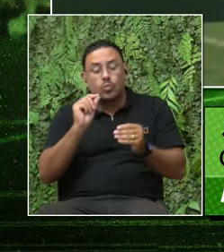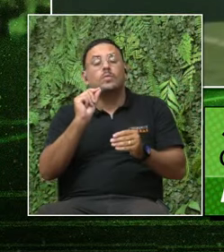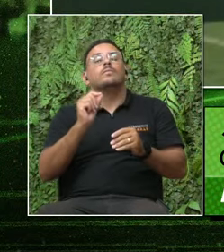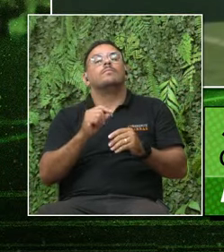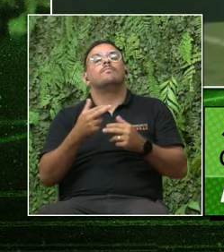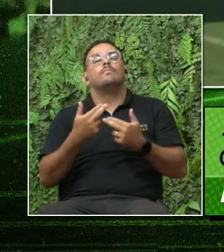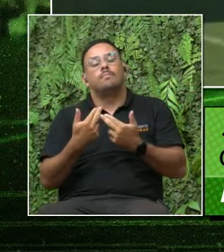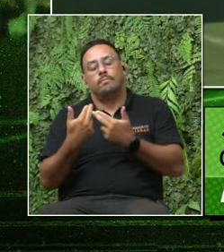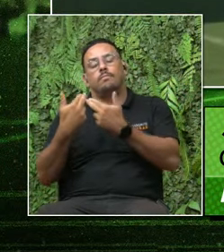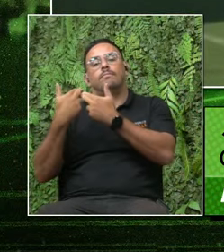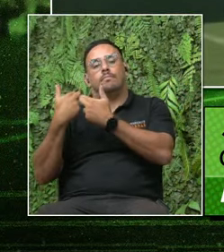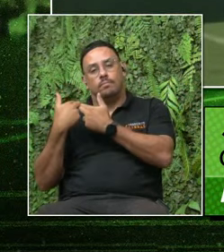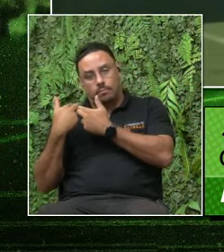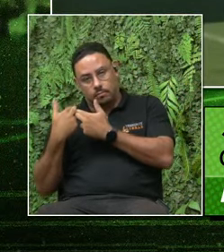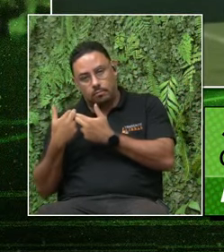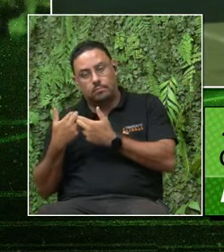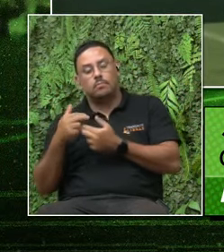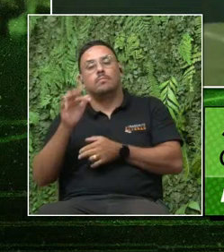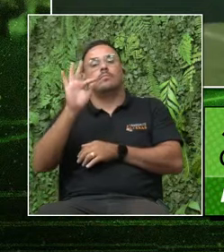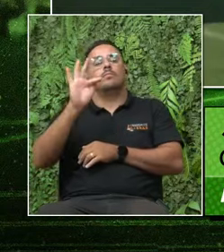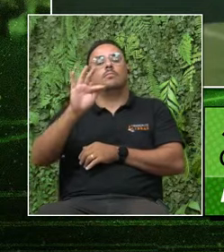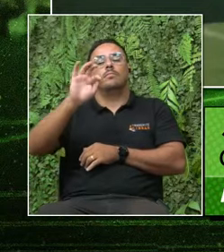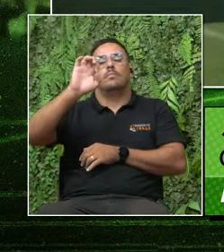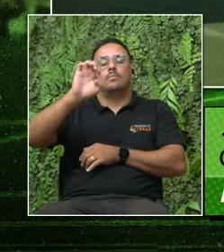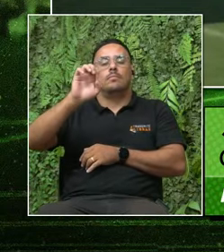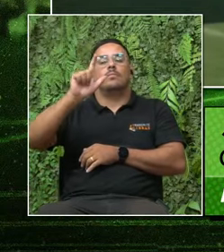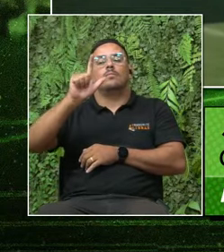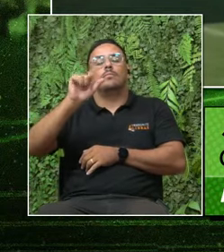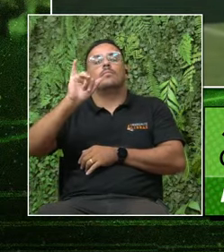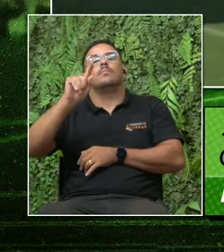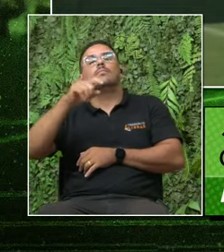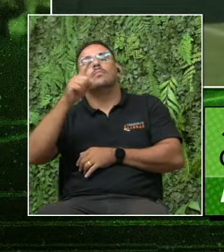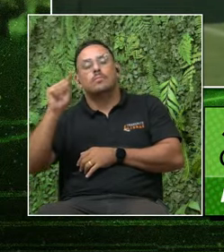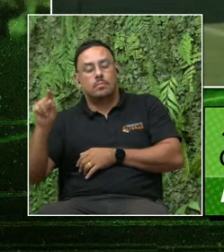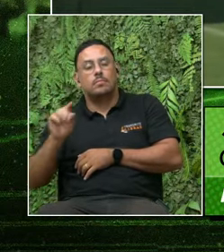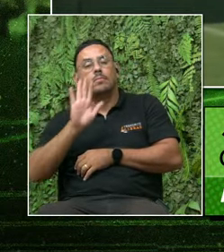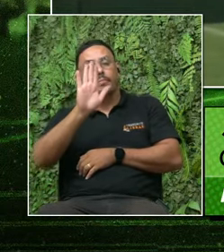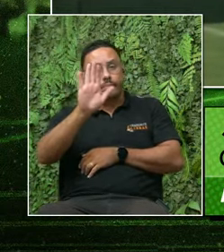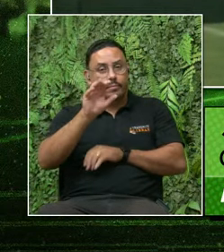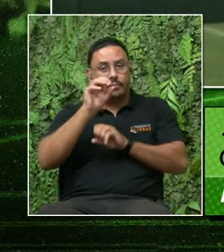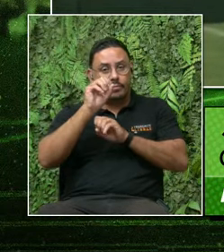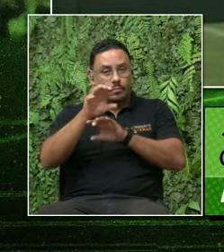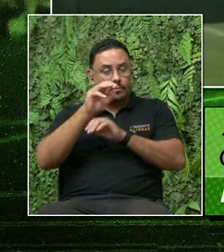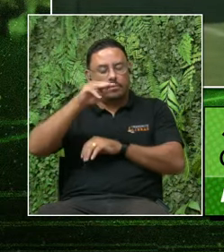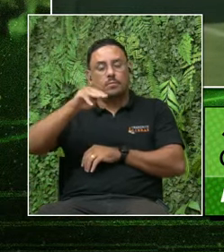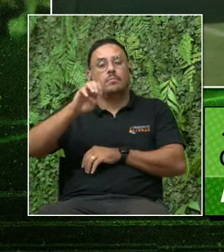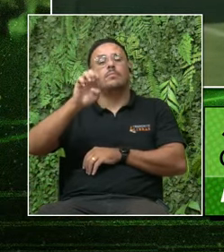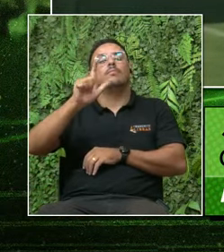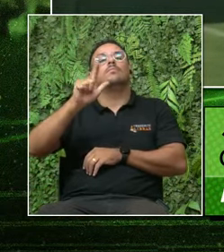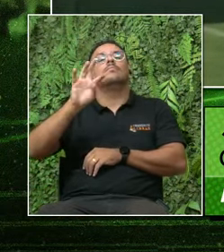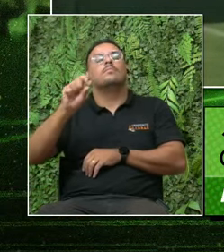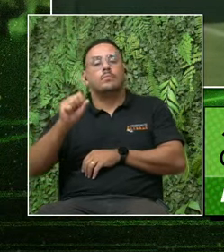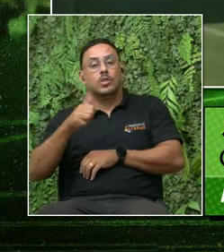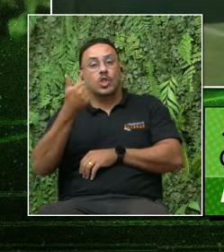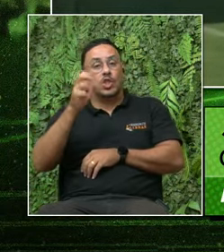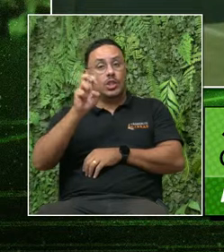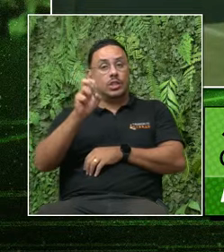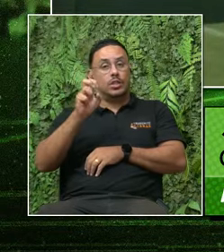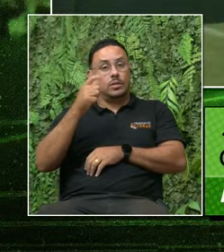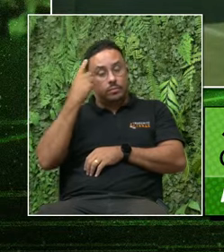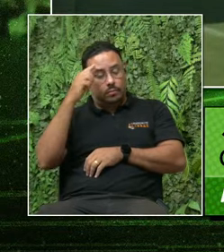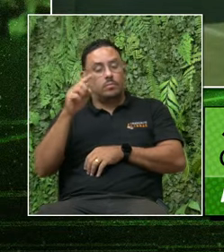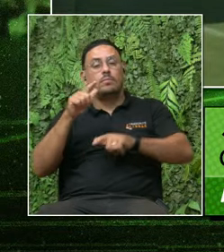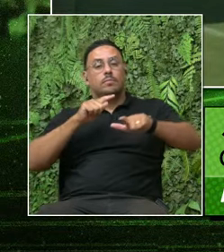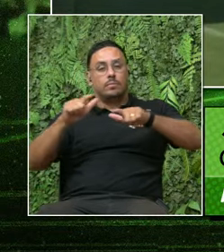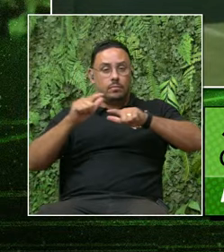muito o Felipão a história dele no futebol mas o o o milito com duas semanas com 15 dias de trabalho só